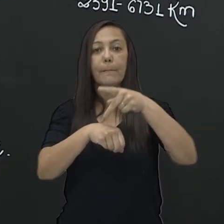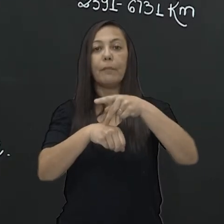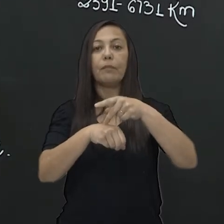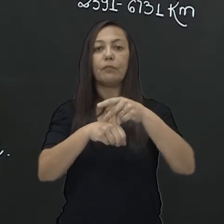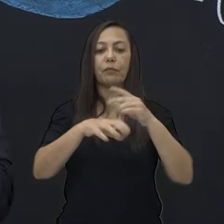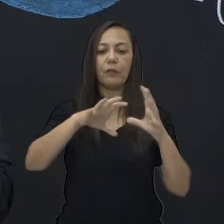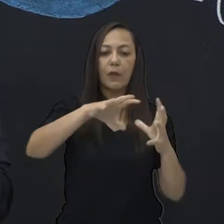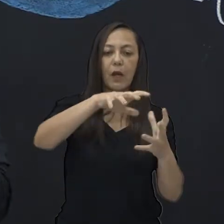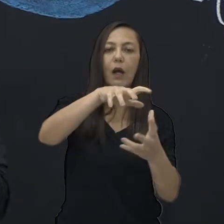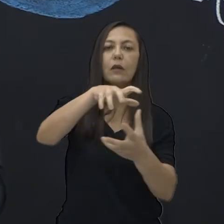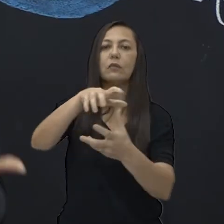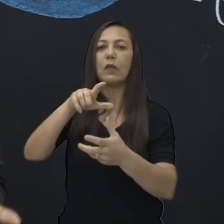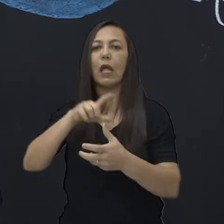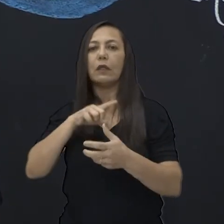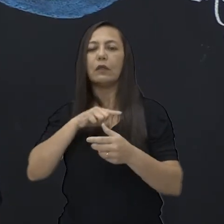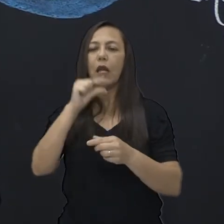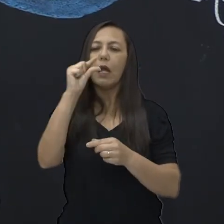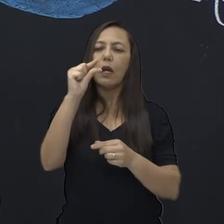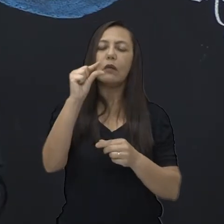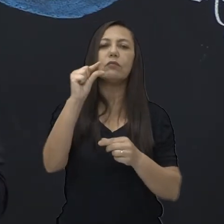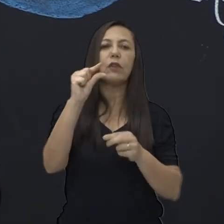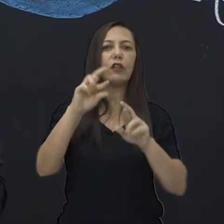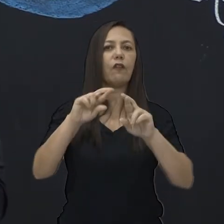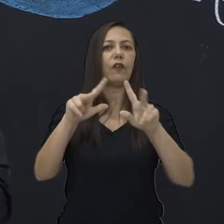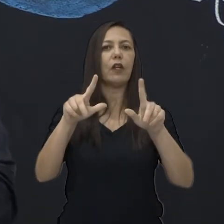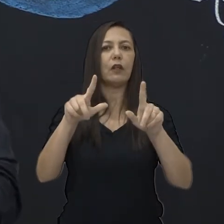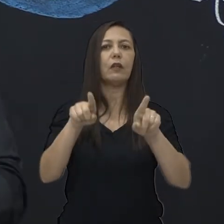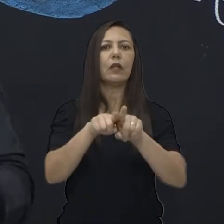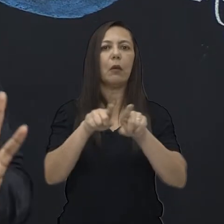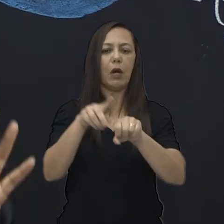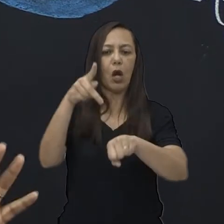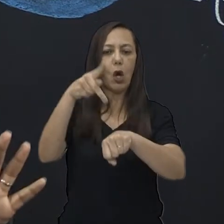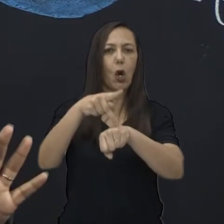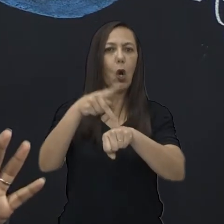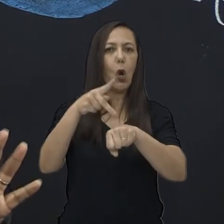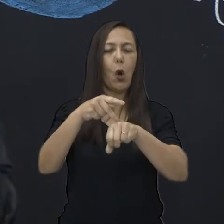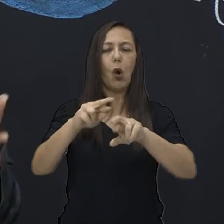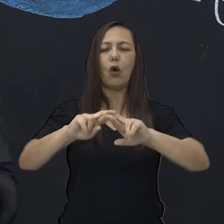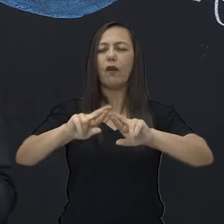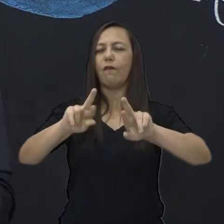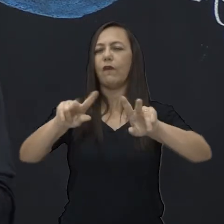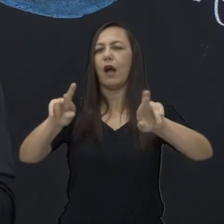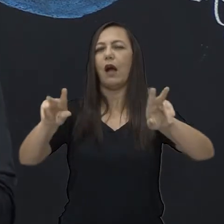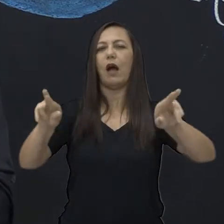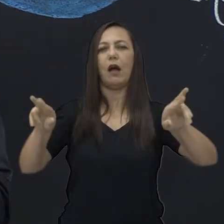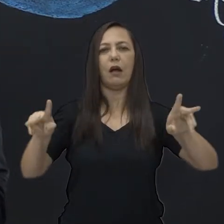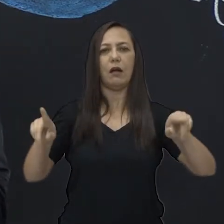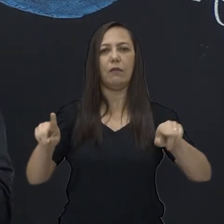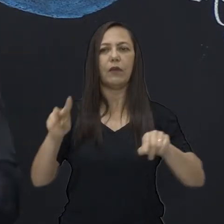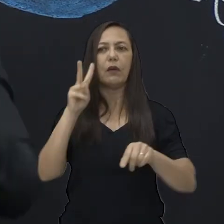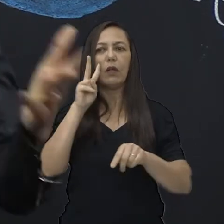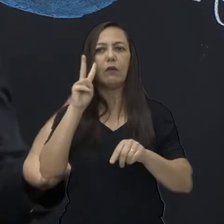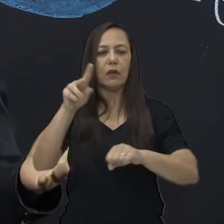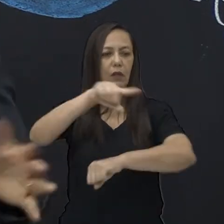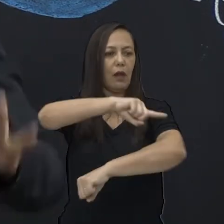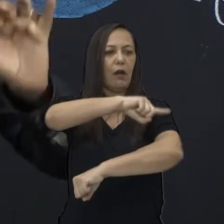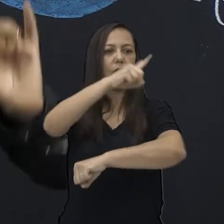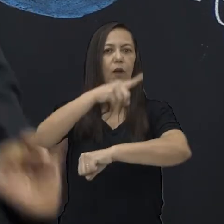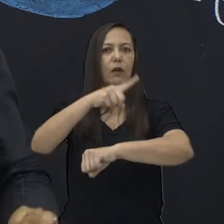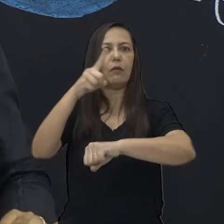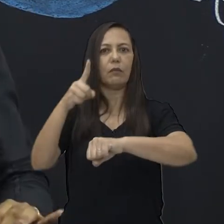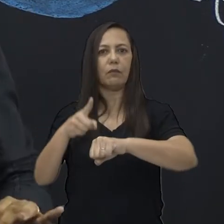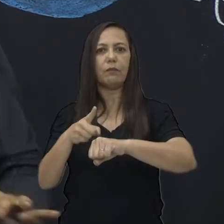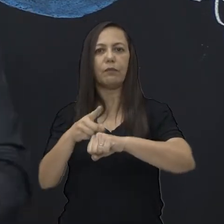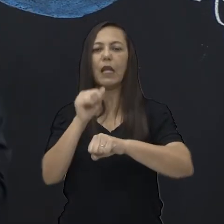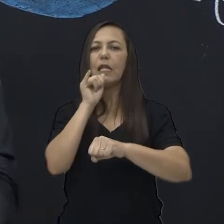tem espessuras diferentes e ela é rochosa, com rochas bem diversificadas. Então quando você vê montanhas, o solo, eu